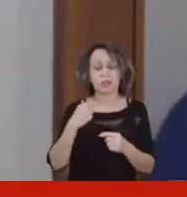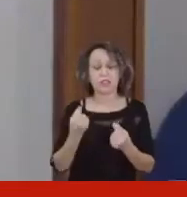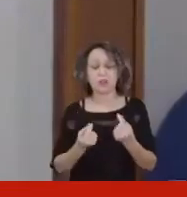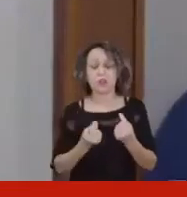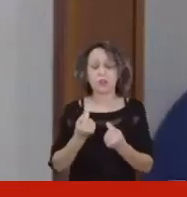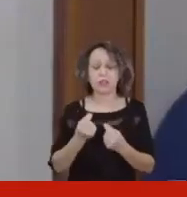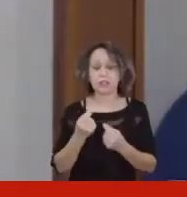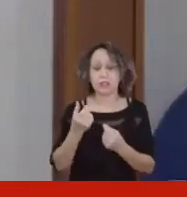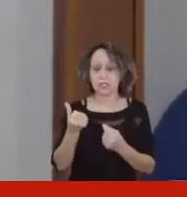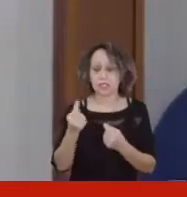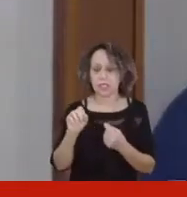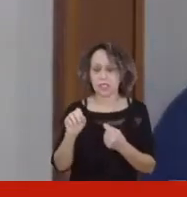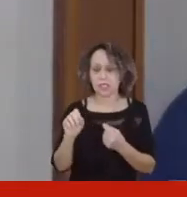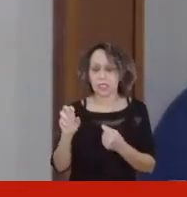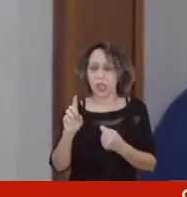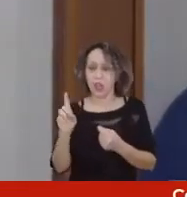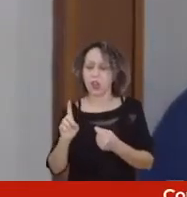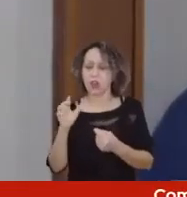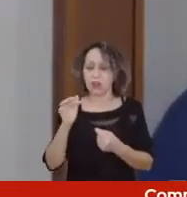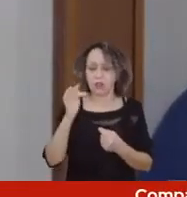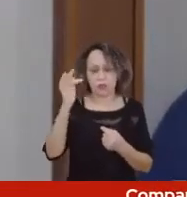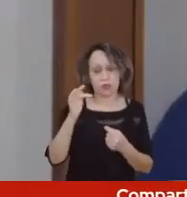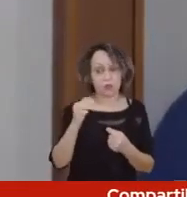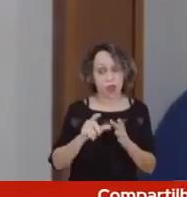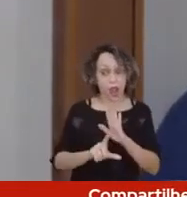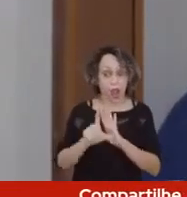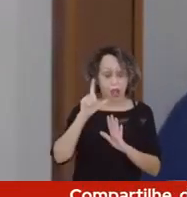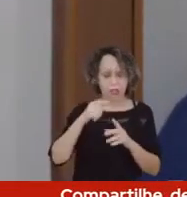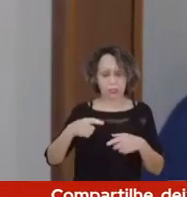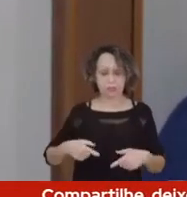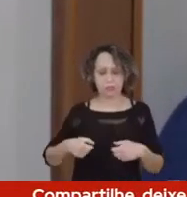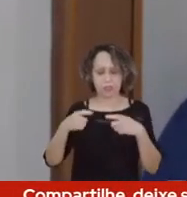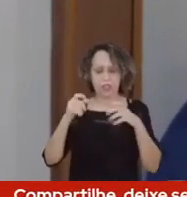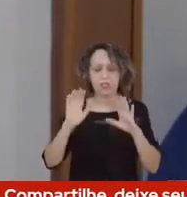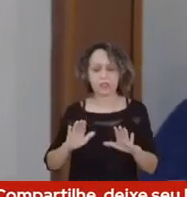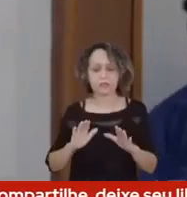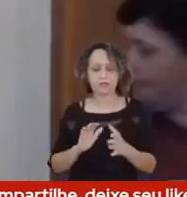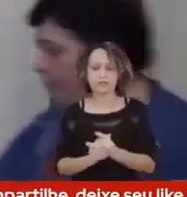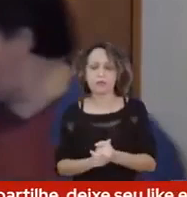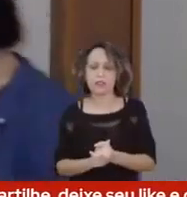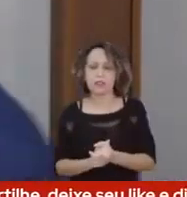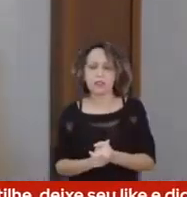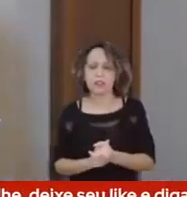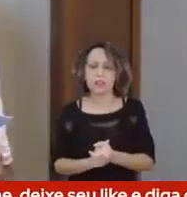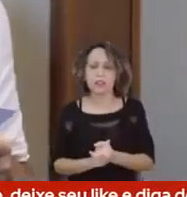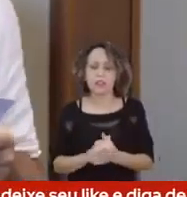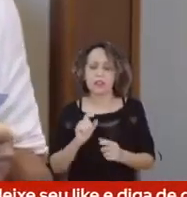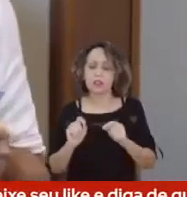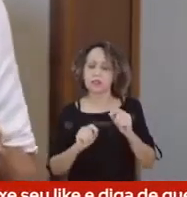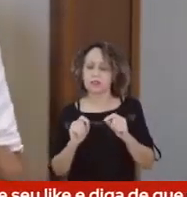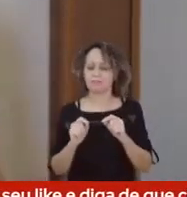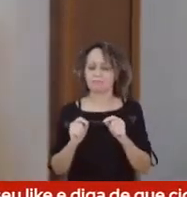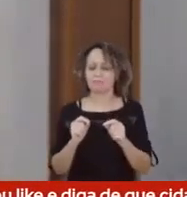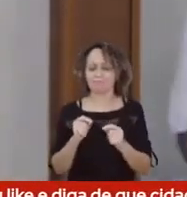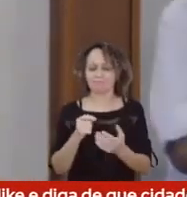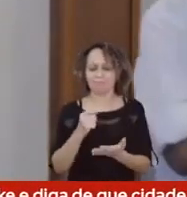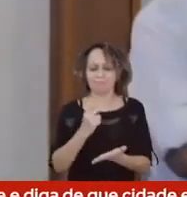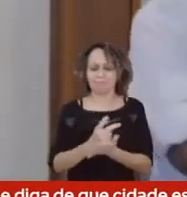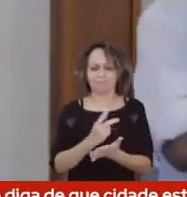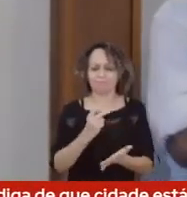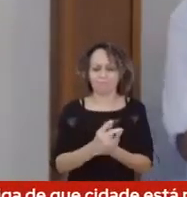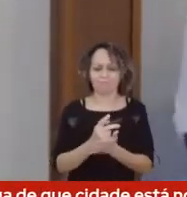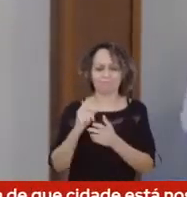elevar ainda mais esse preço. O que aparentemente se mostra uma decisão conservadora de adotar o preço de 30 dólares